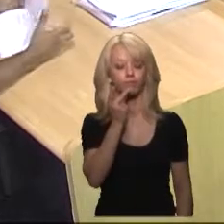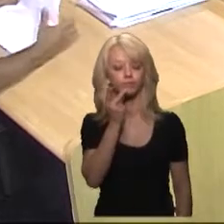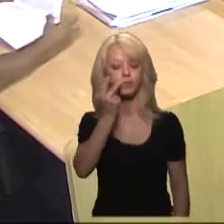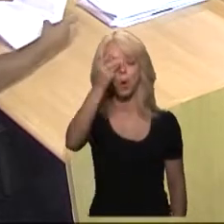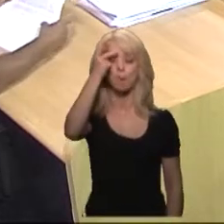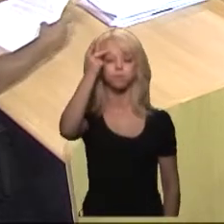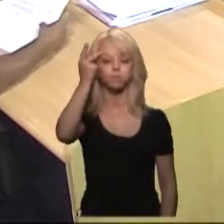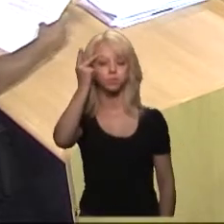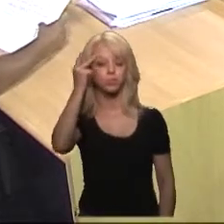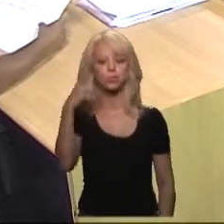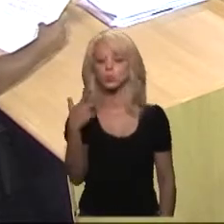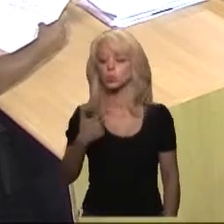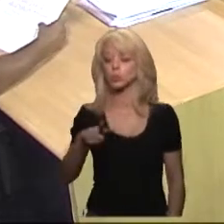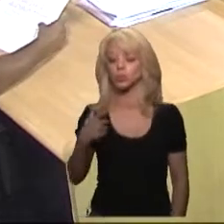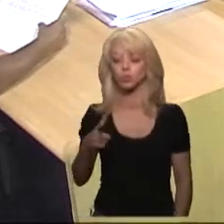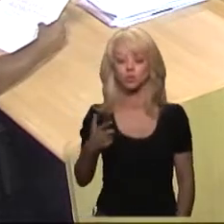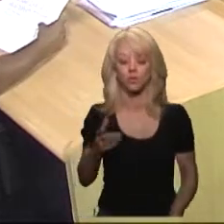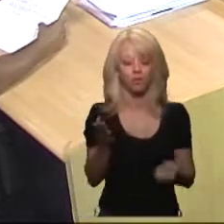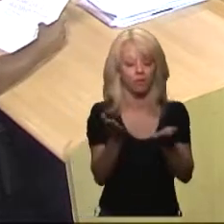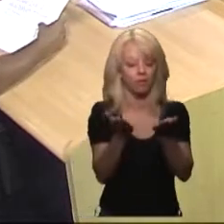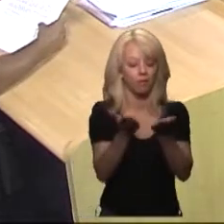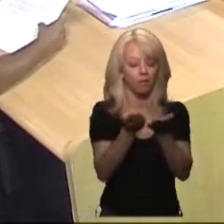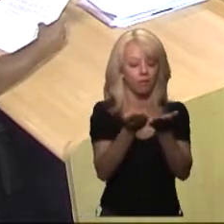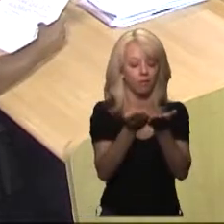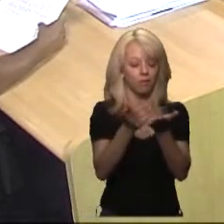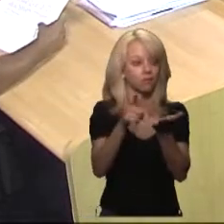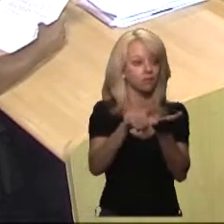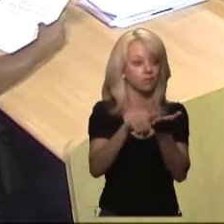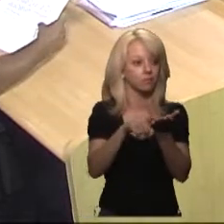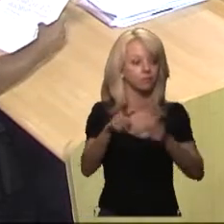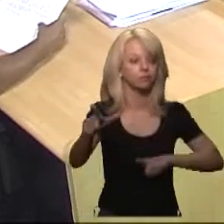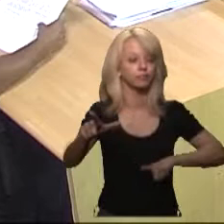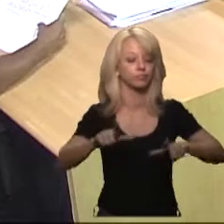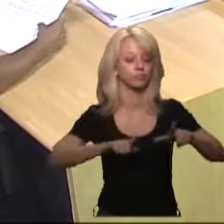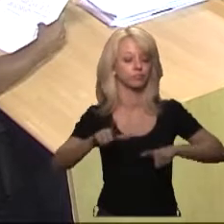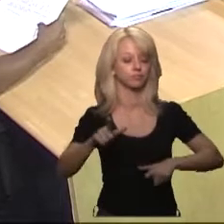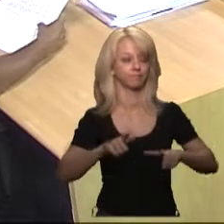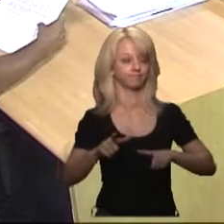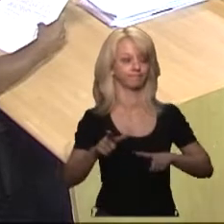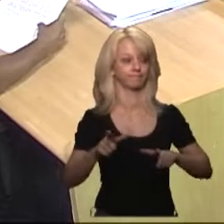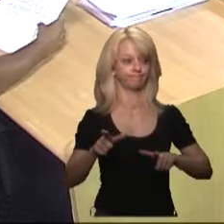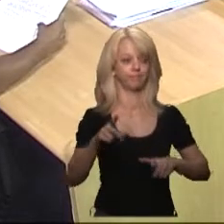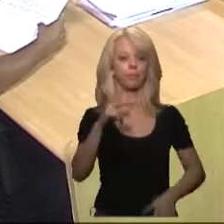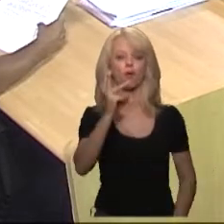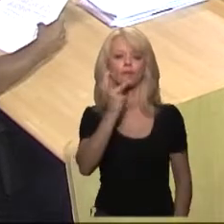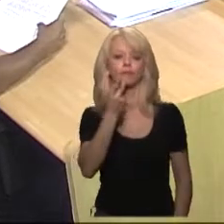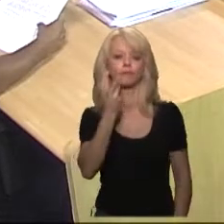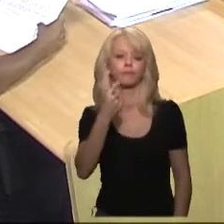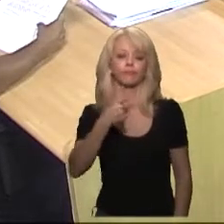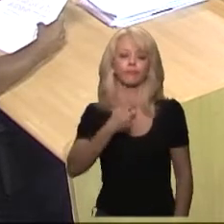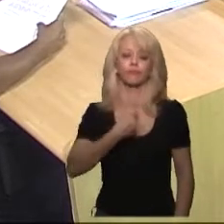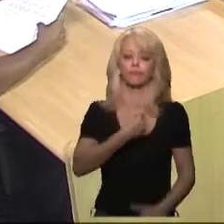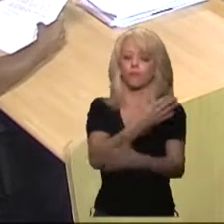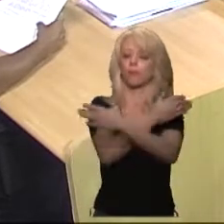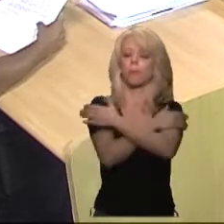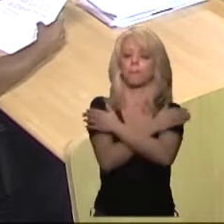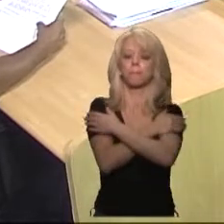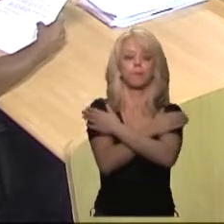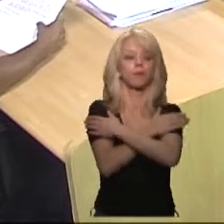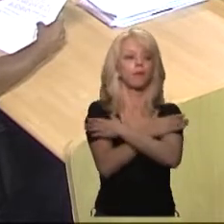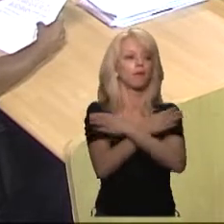estou desempregado, eu não tenho. Porque o brasileiro, com todo respeito, uma grande parte não tem